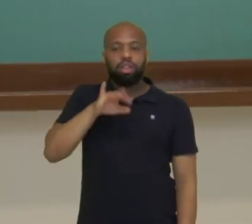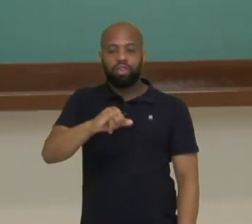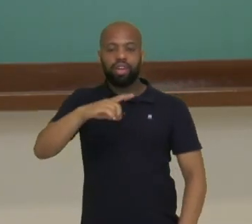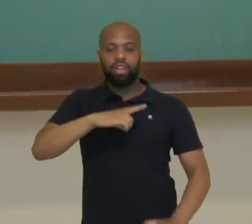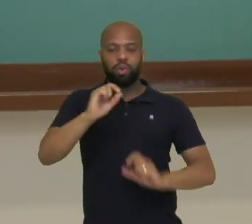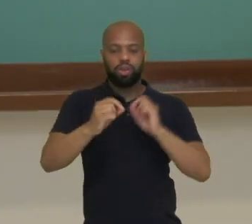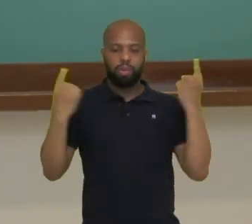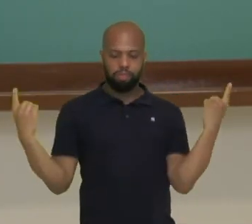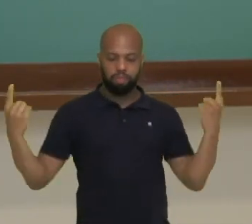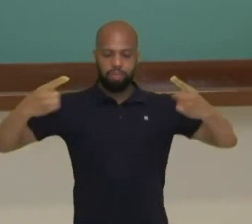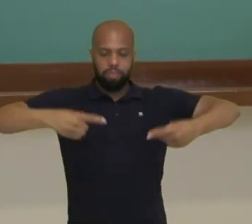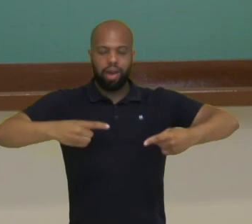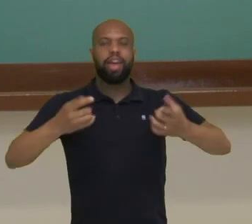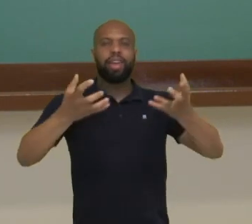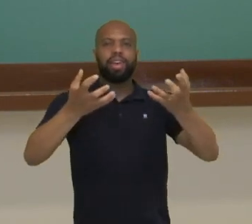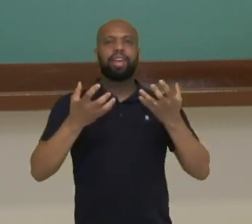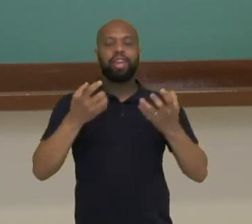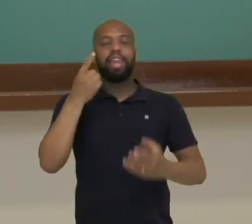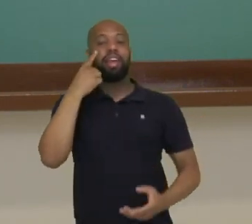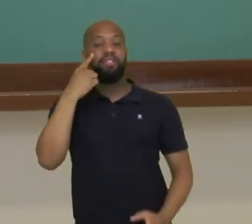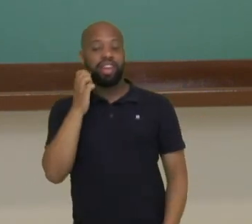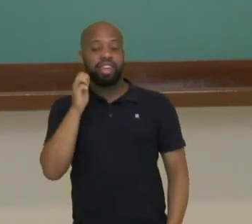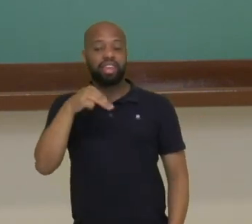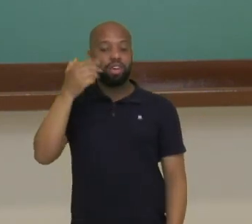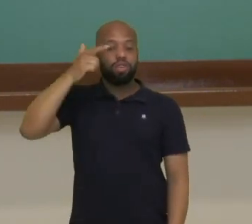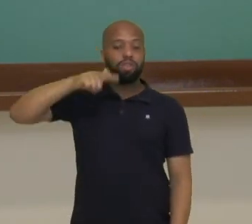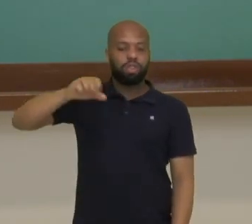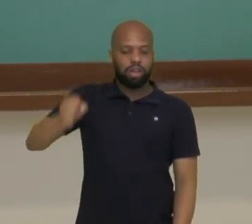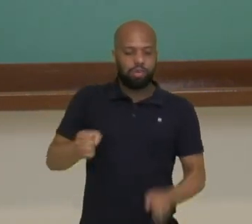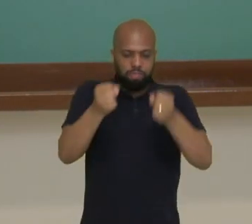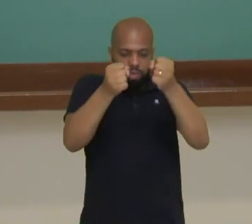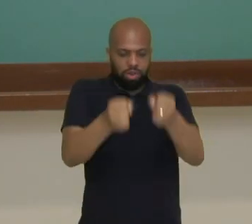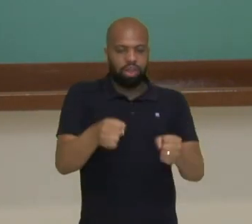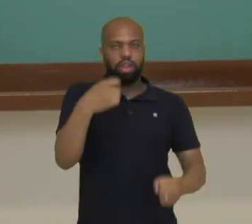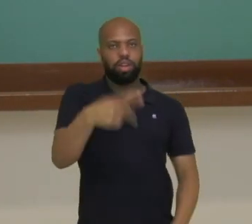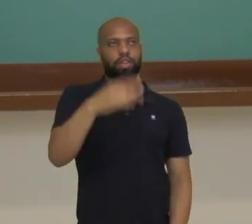grande oposição para ver quem estaria no poder do Brasil.